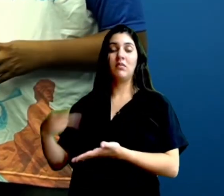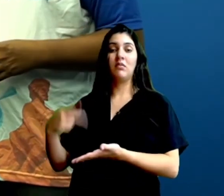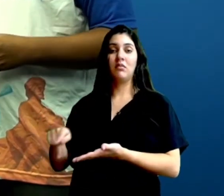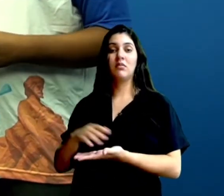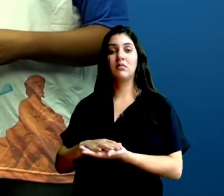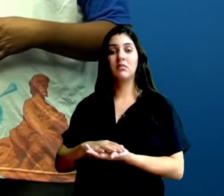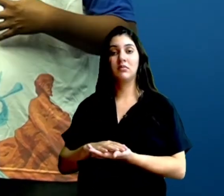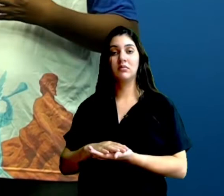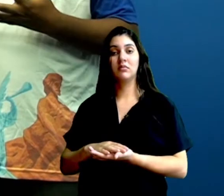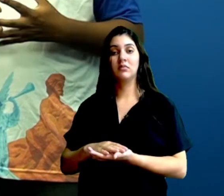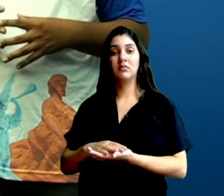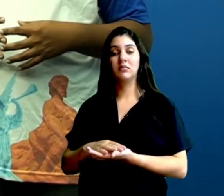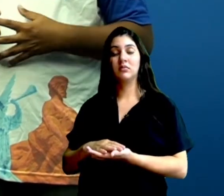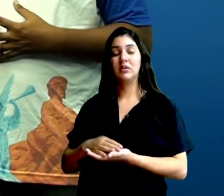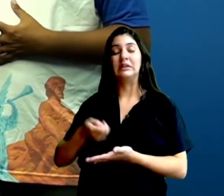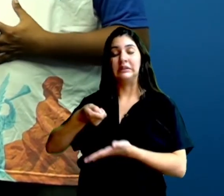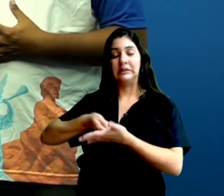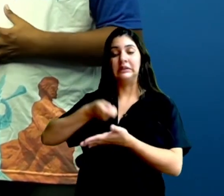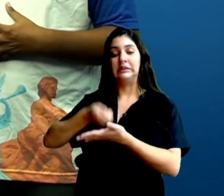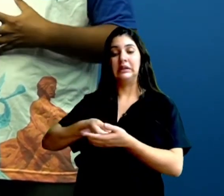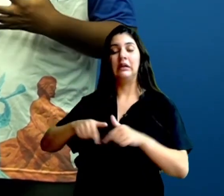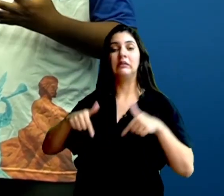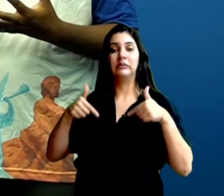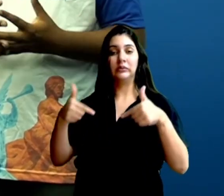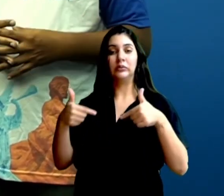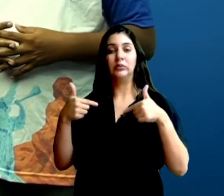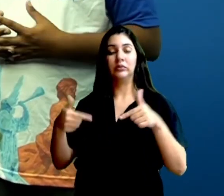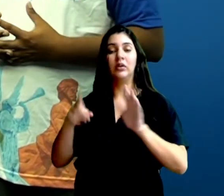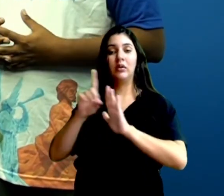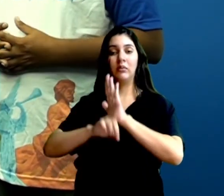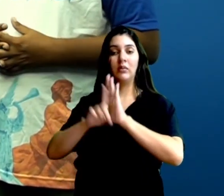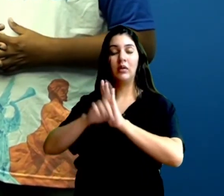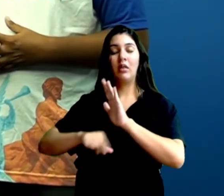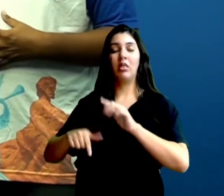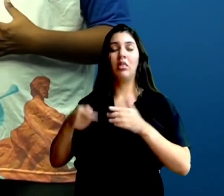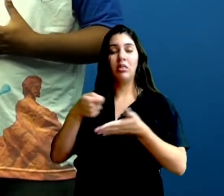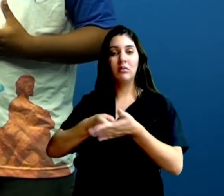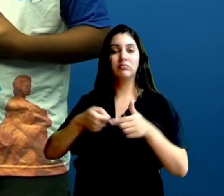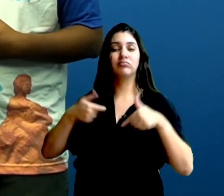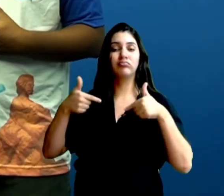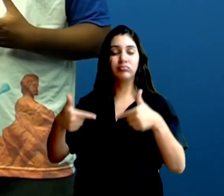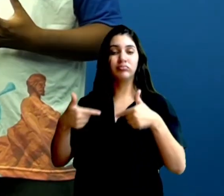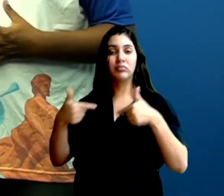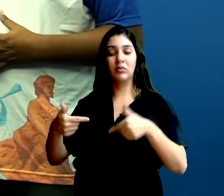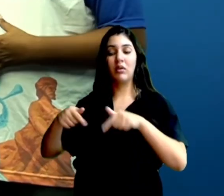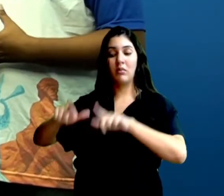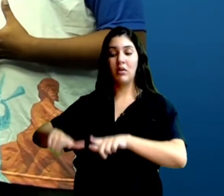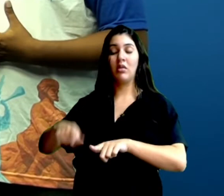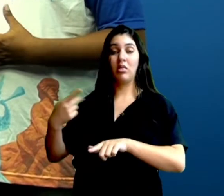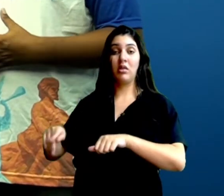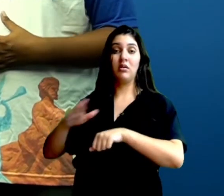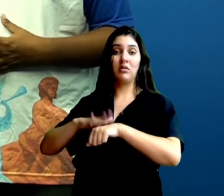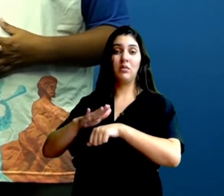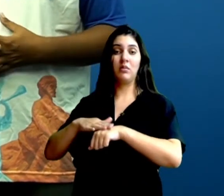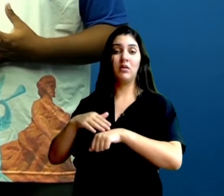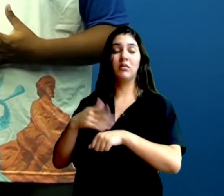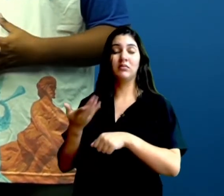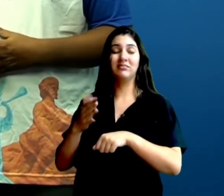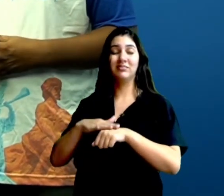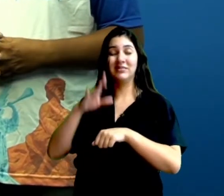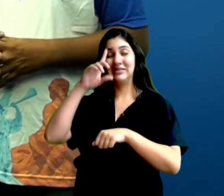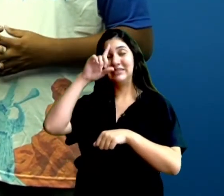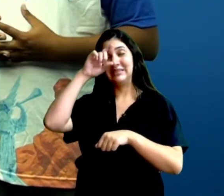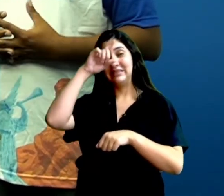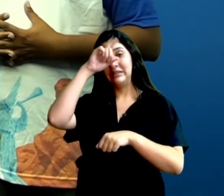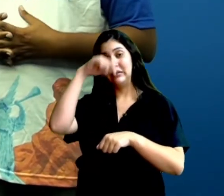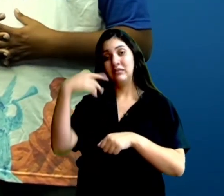essa tentam lutar por seus direitos, né? Eles tentam lutar por seus territórios, mas realmente nesse período foi um período muito